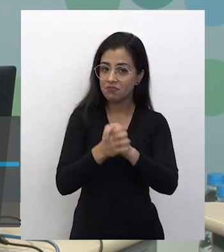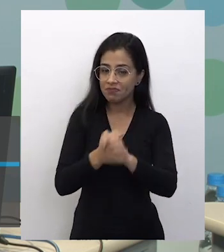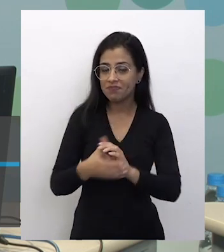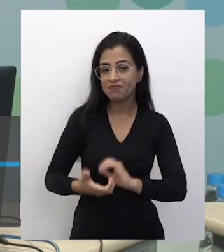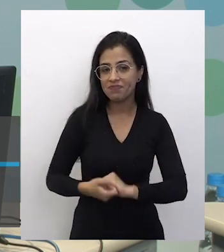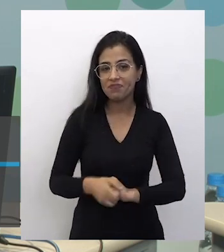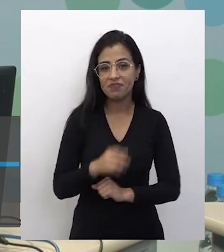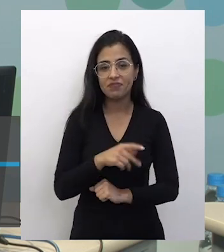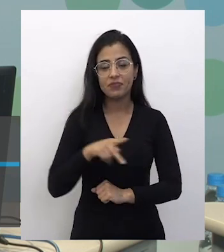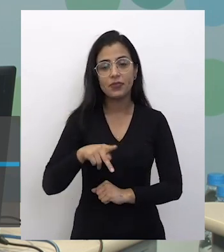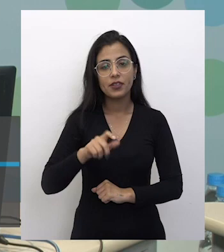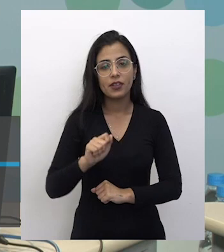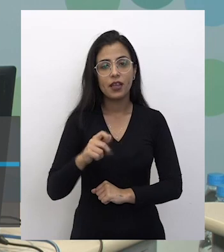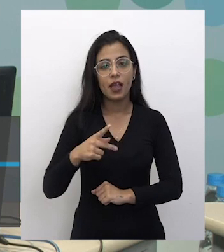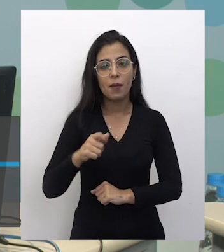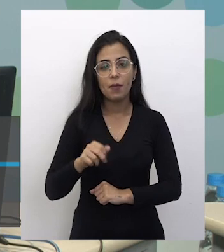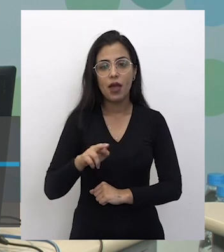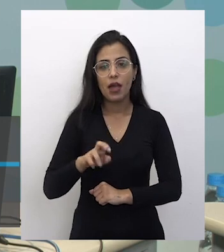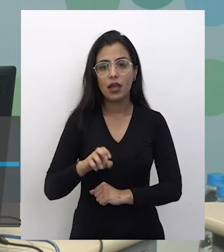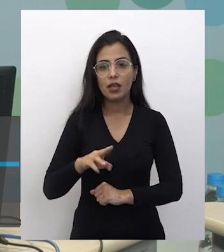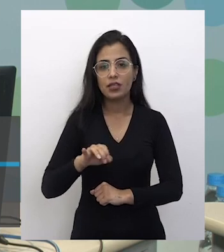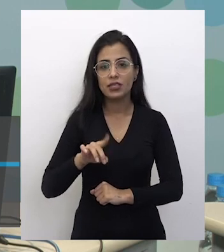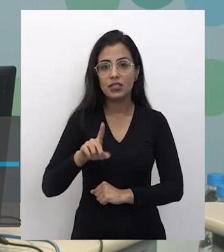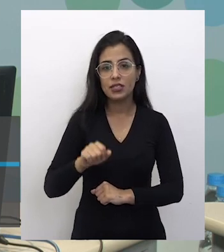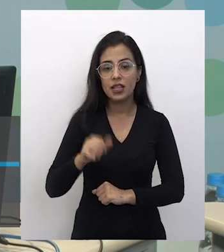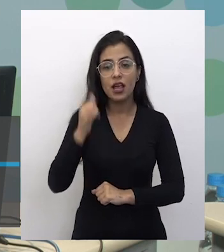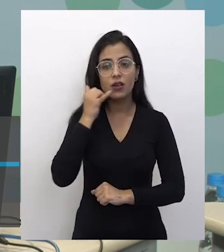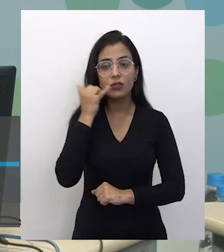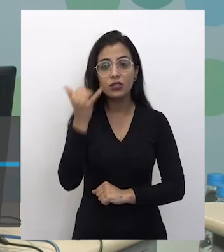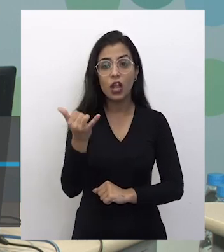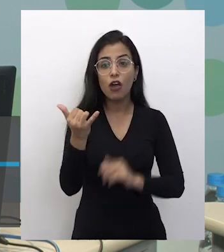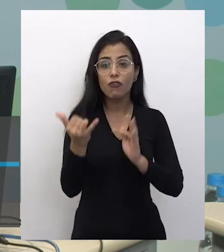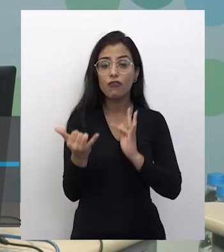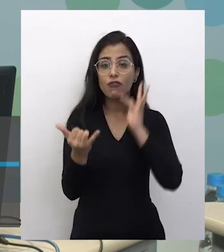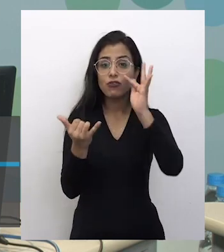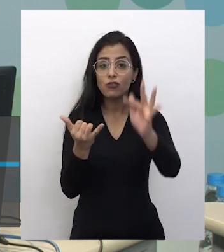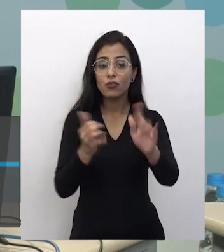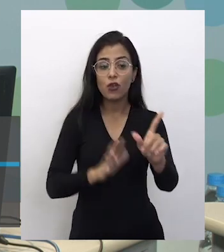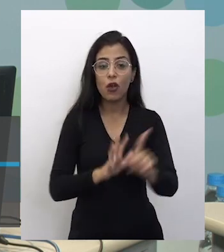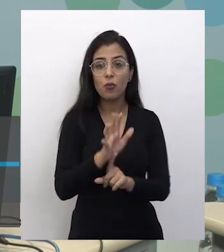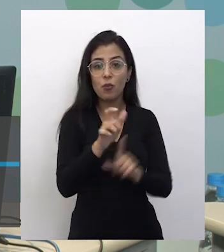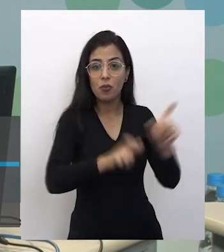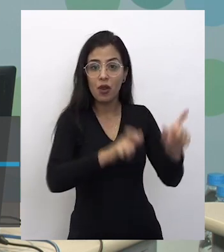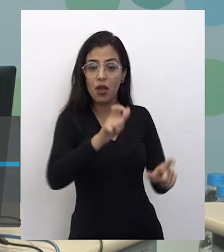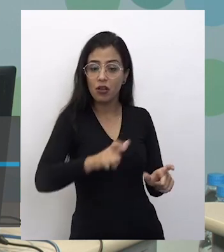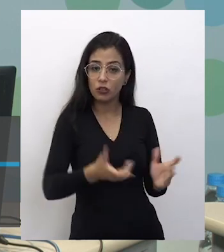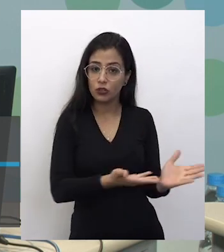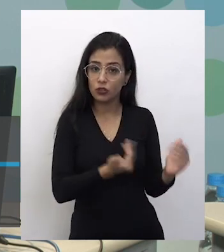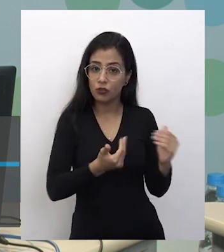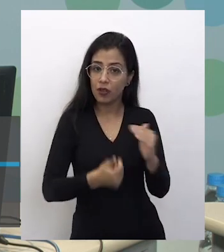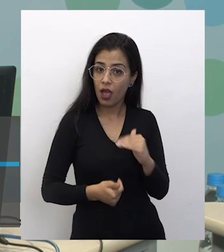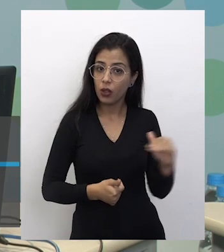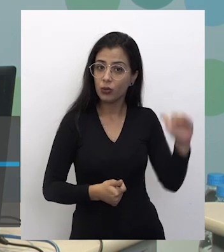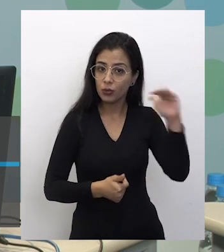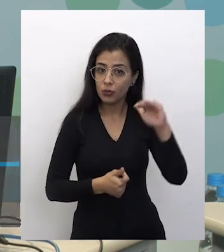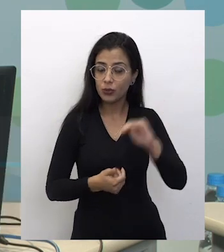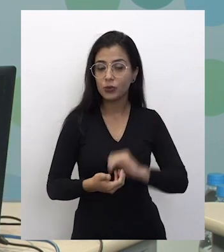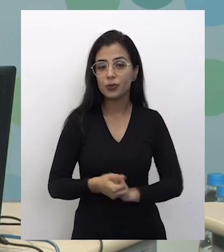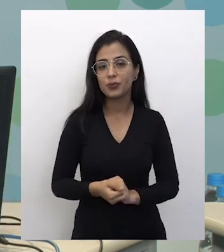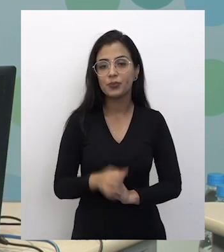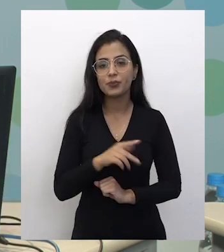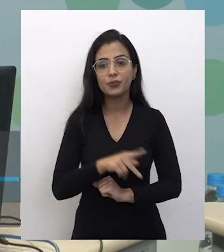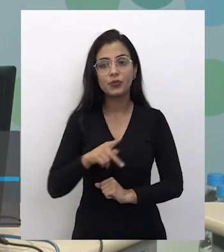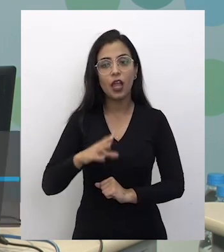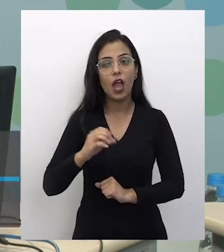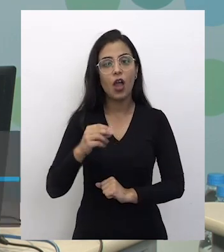Pro Aparecida, o celular do futuro, público-alvo, jovens e adultos. A Pro